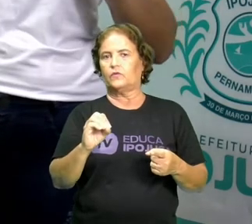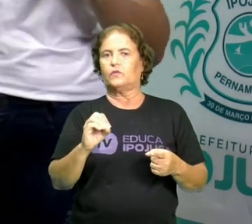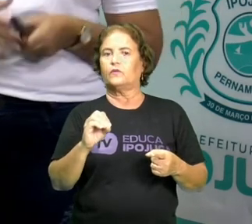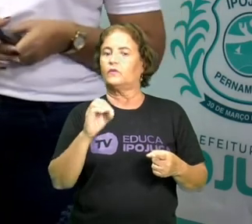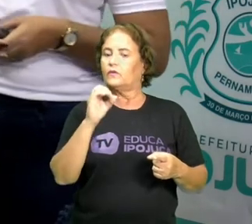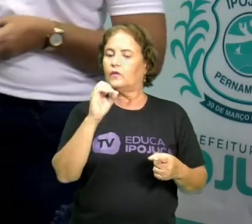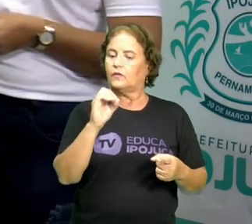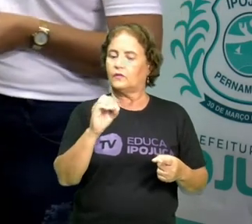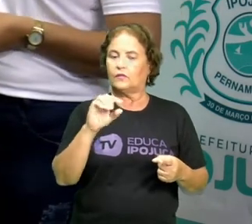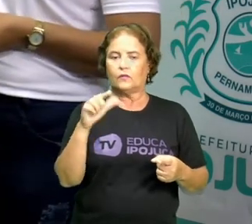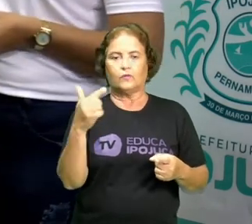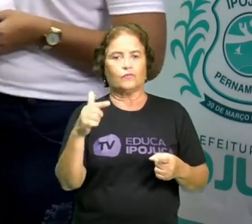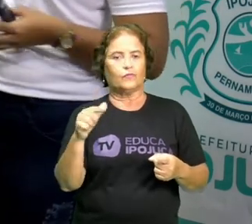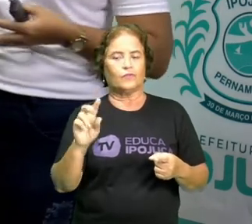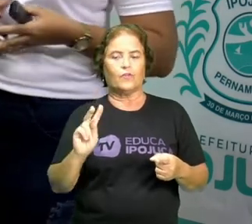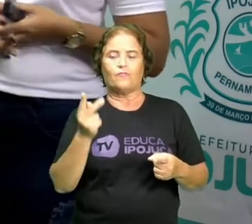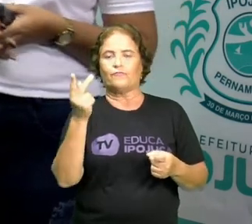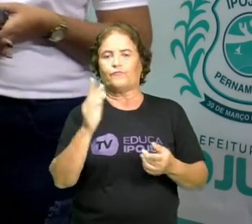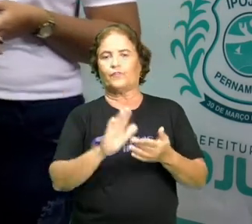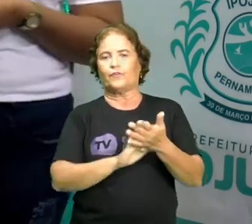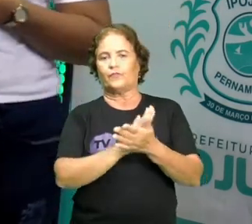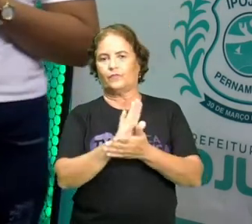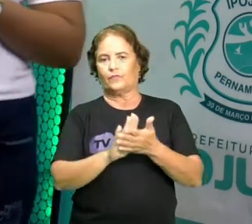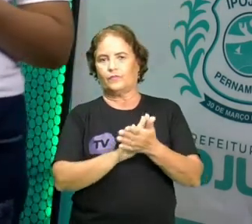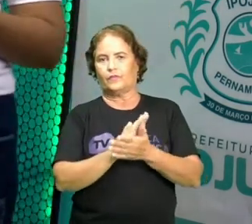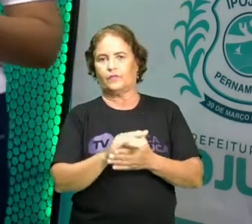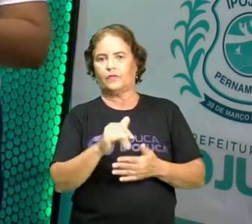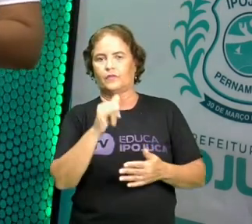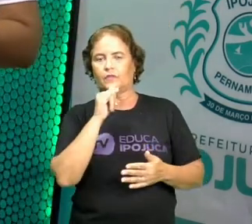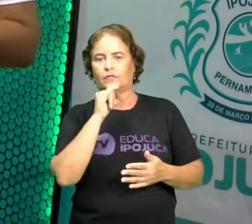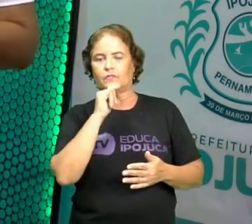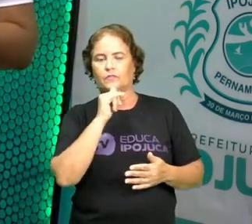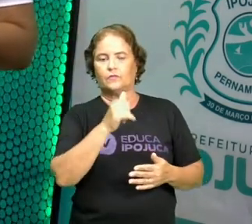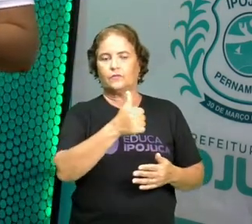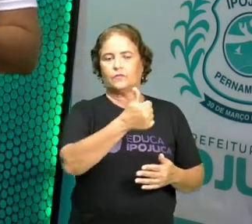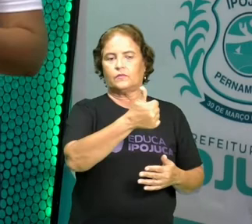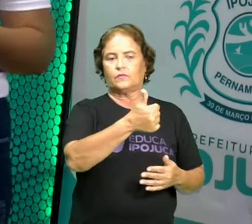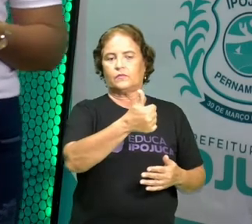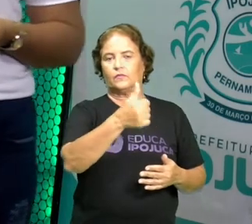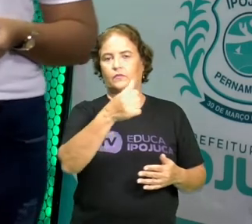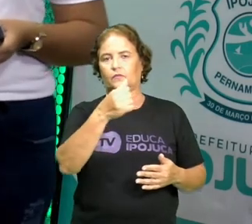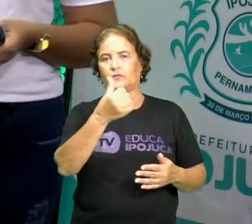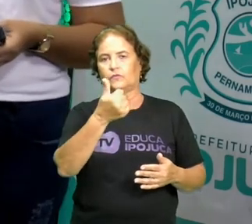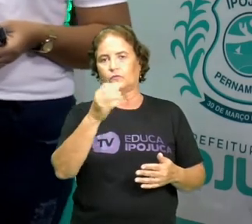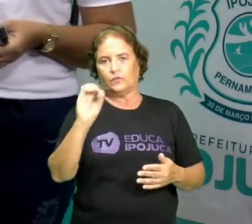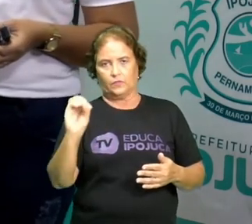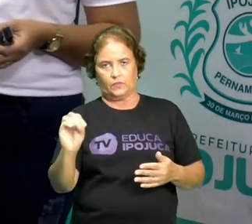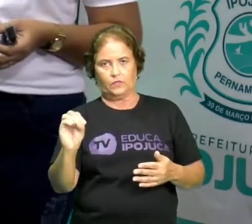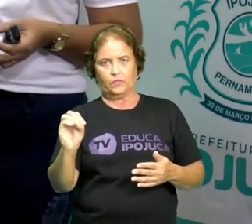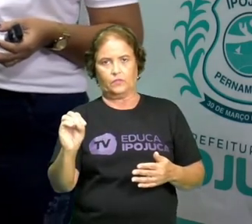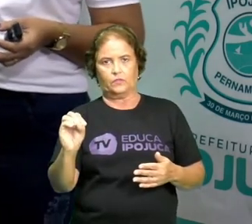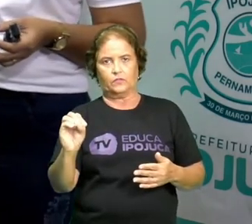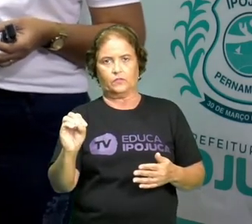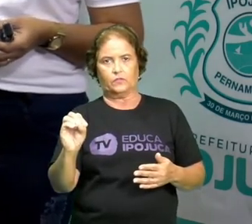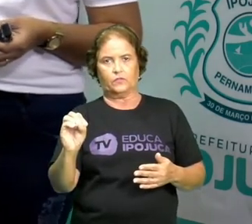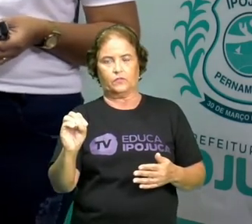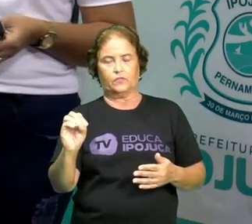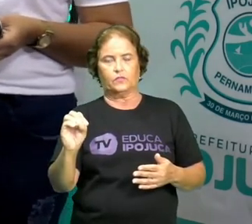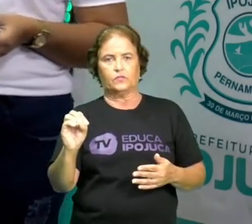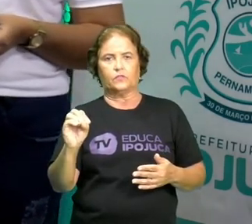nenhum valor. Por exemplo, se eu quero escrever o número 110, eu tenho que lembrar que ali ó, eu